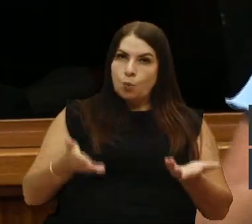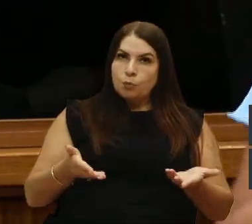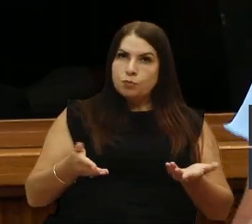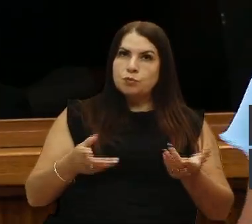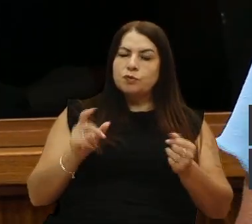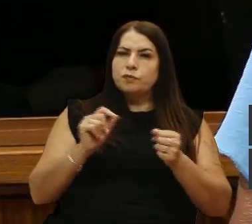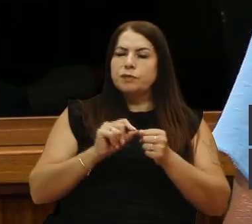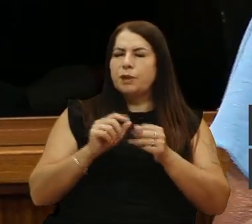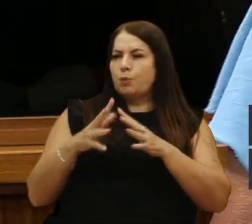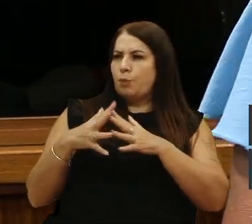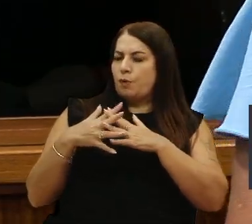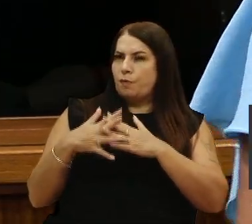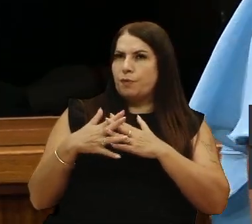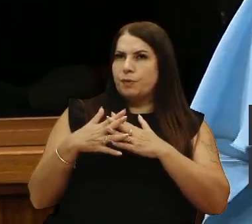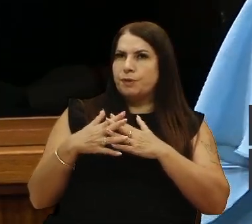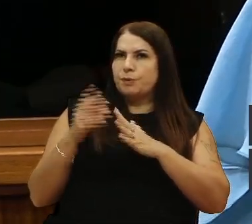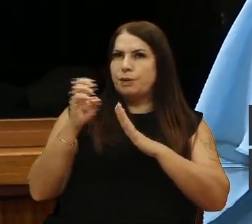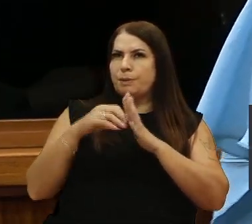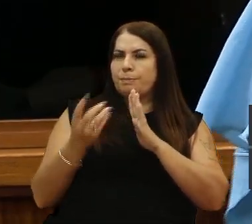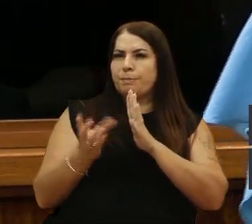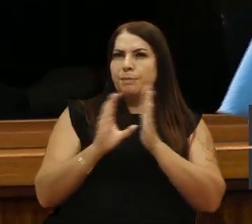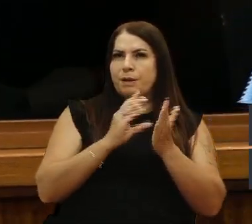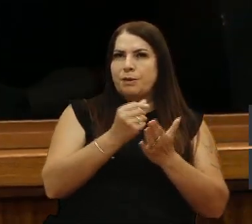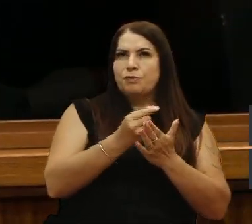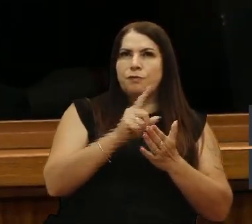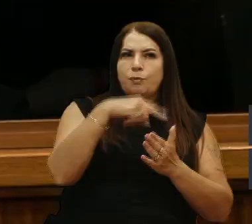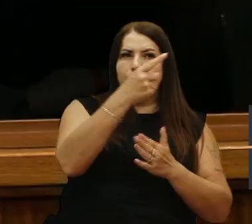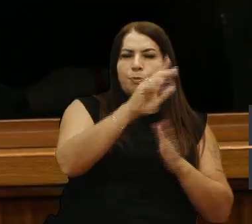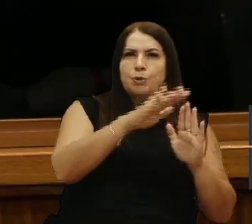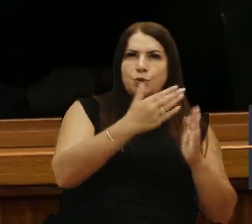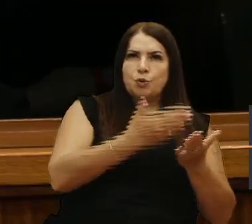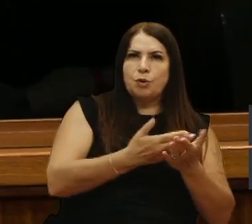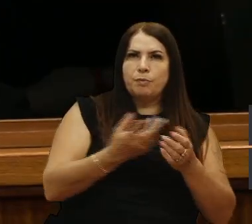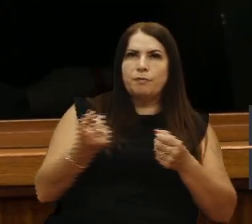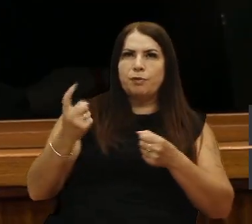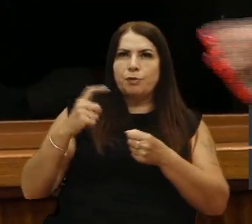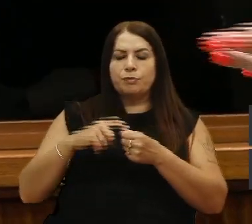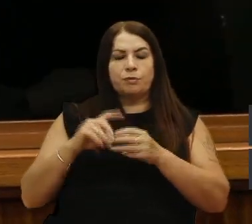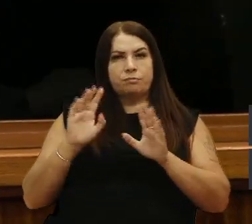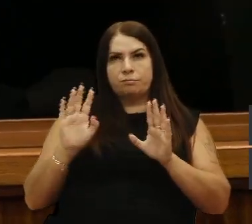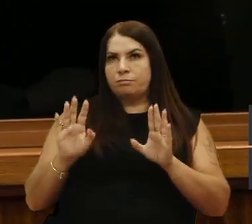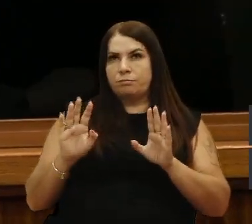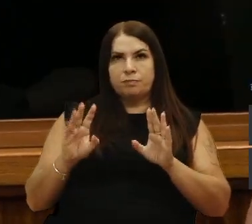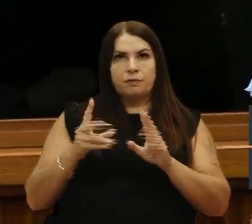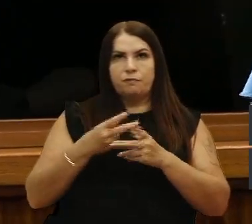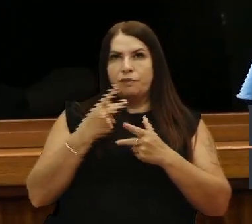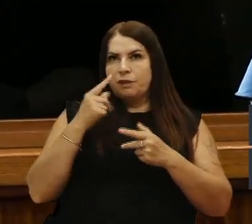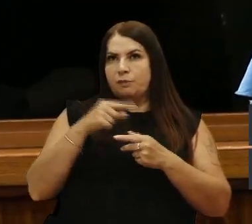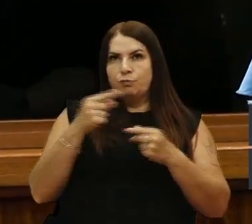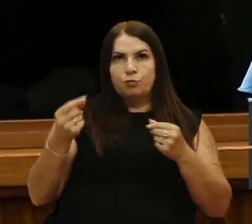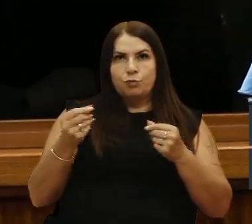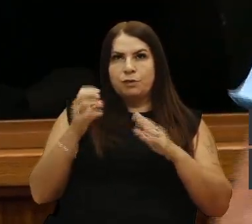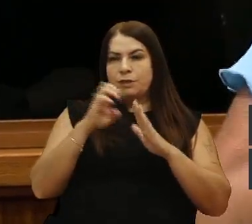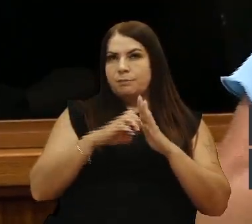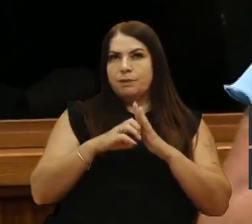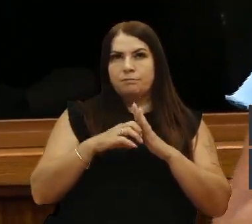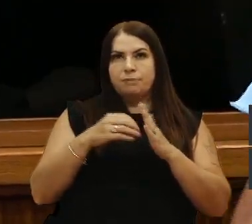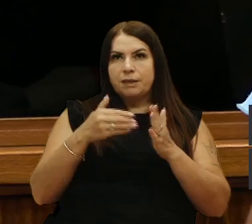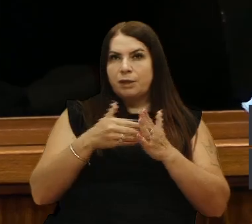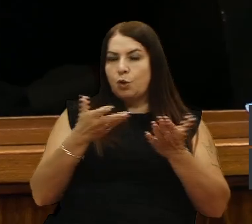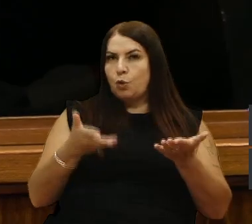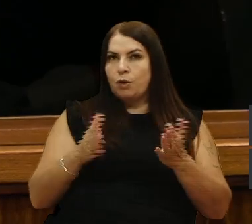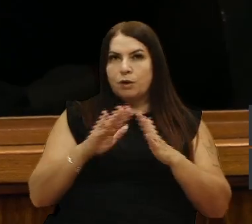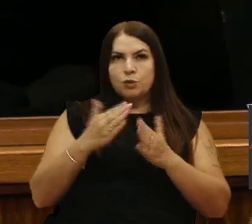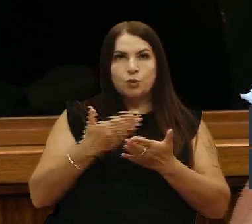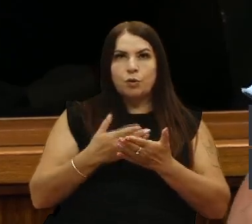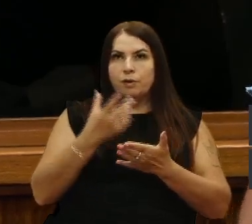fizeram confusão com a emenda, foi para uma outra escola, depois voltou, já falei N vezes dessa emenda, até agora a